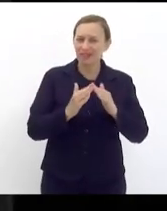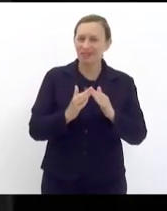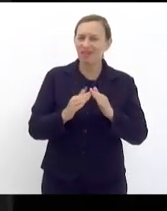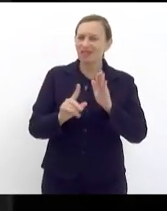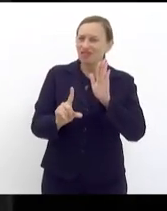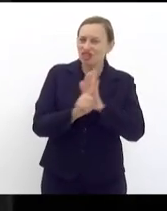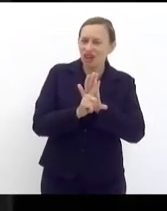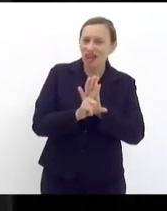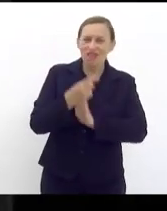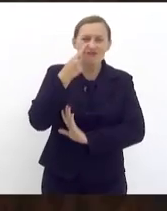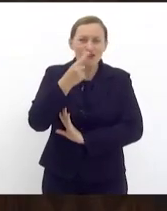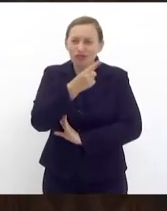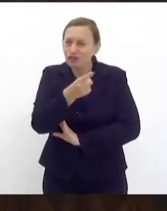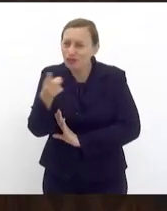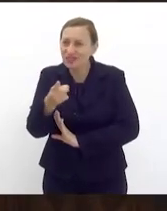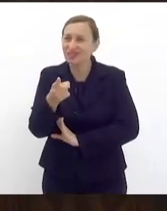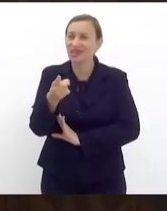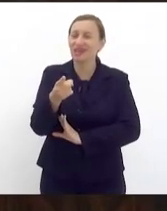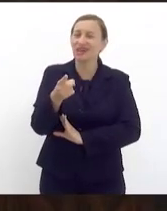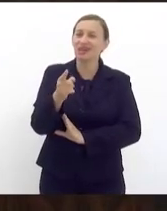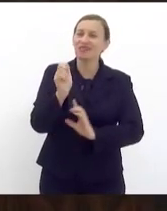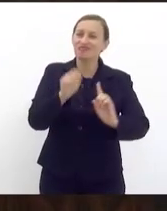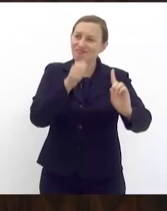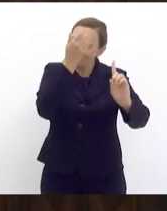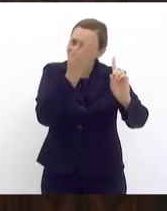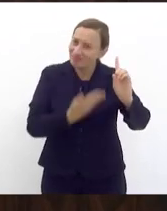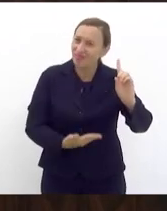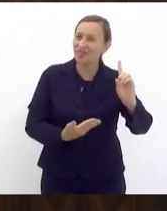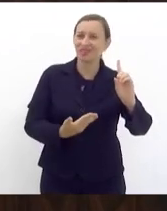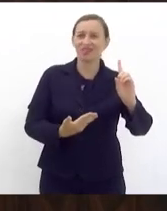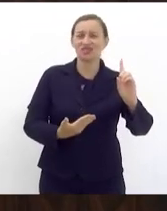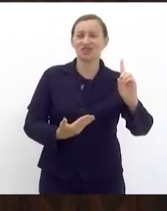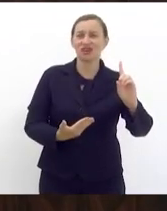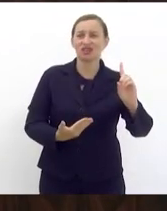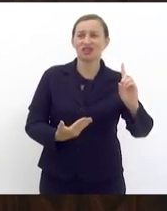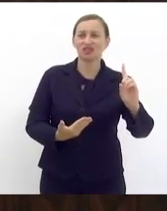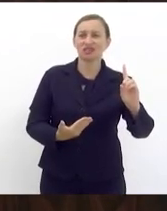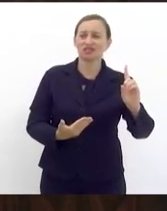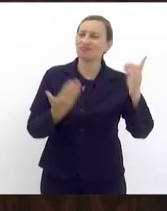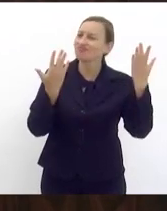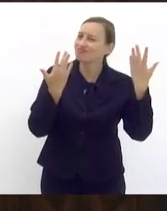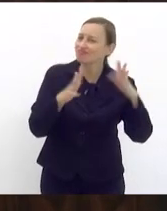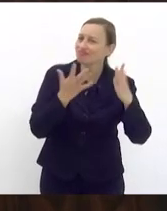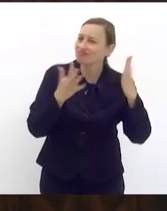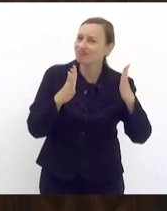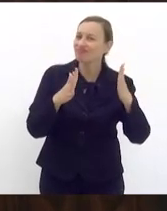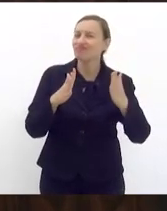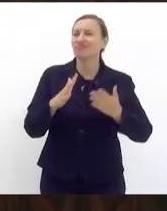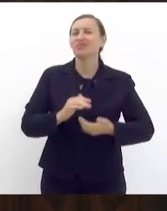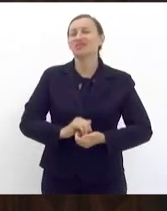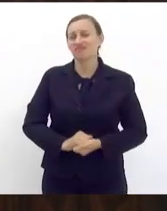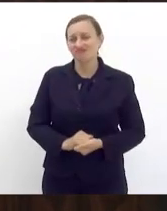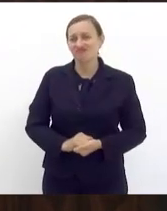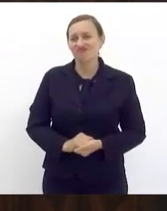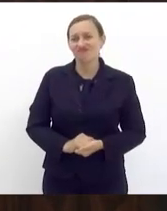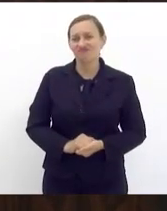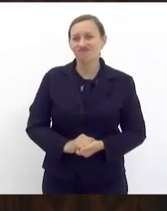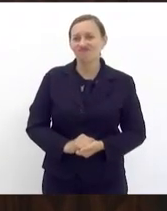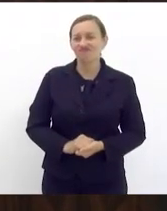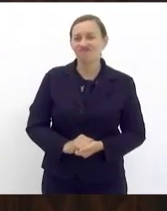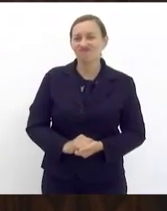vendo você sendo recepcionado e aplaudido e homenageado